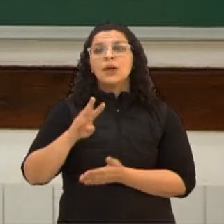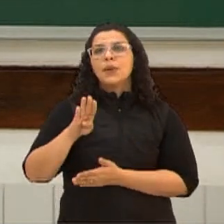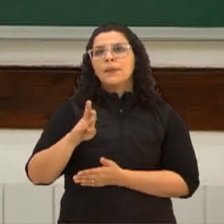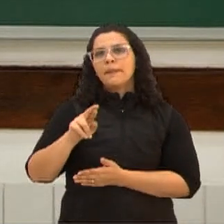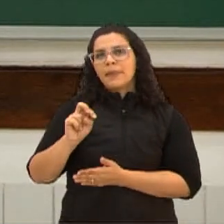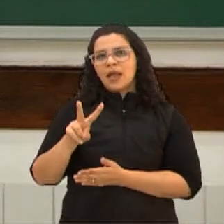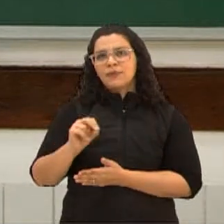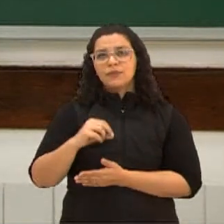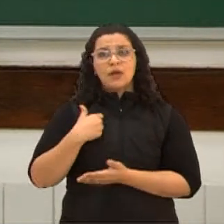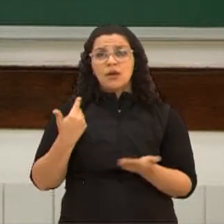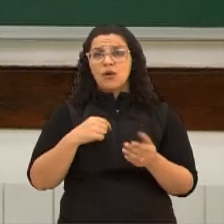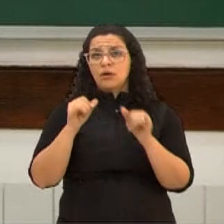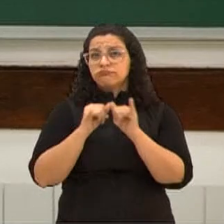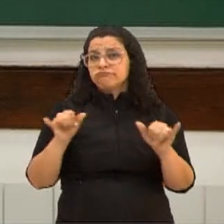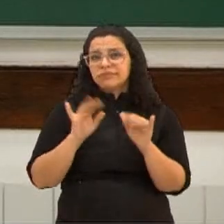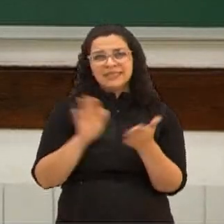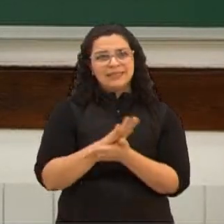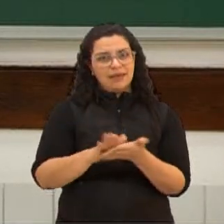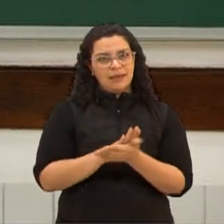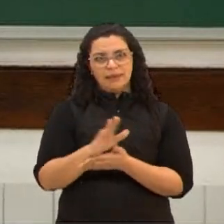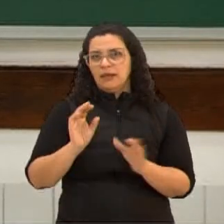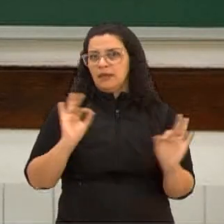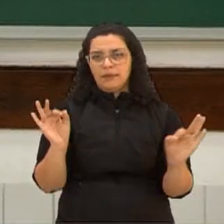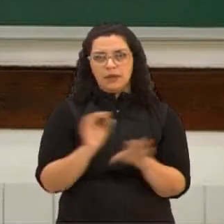ele já não está mais em circulação.